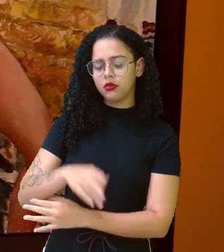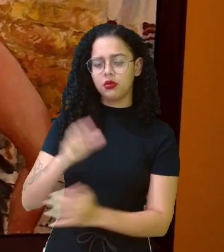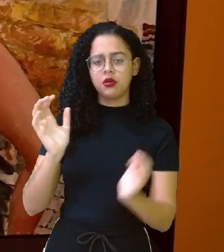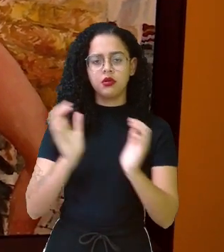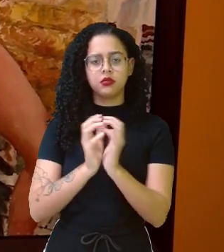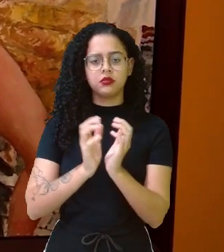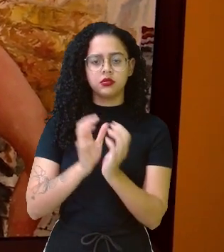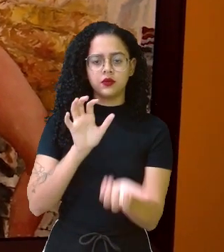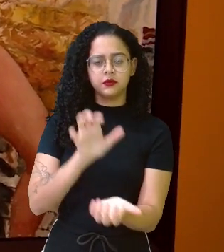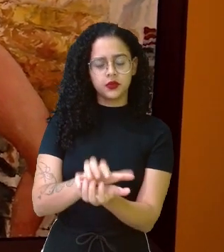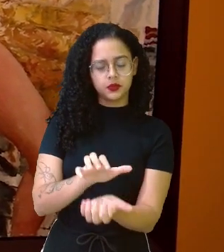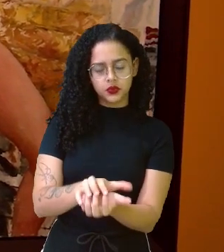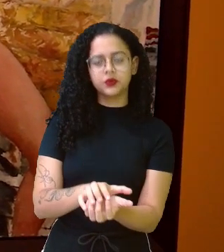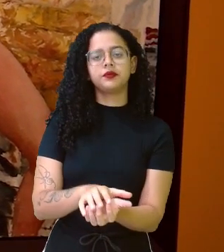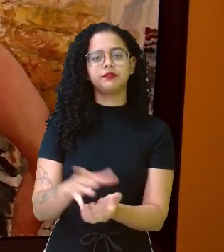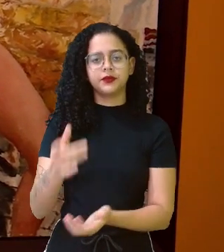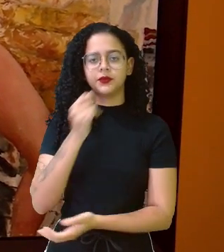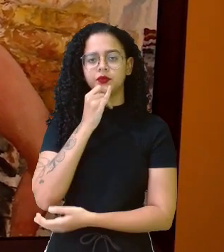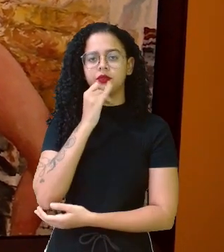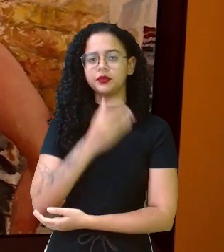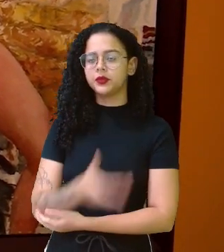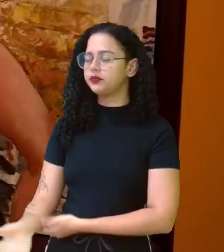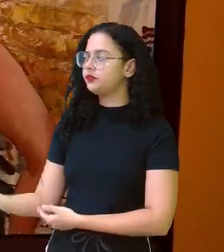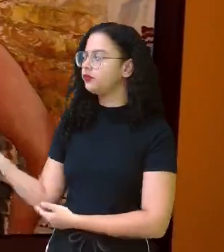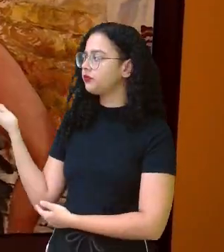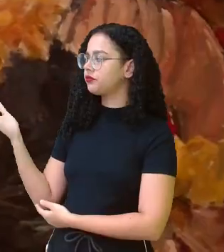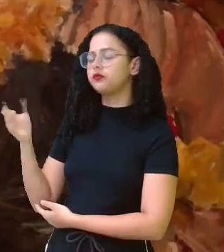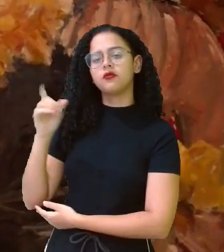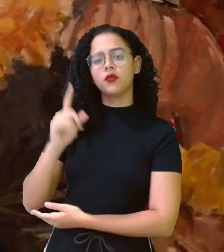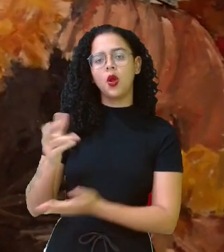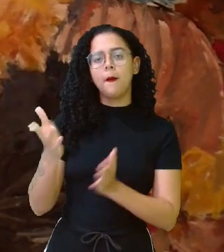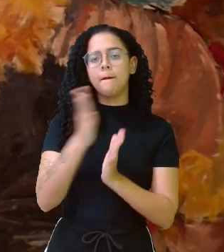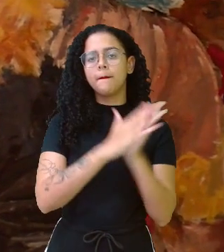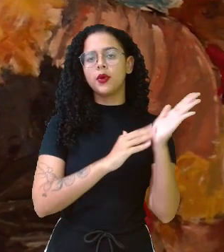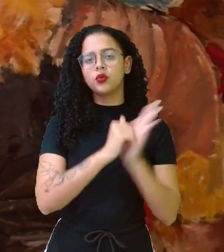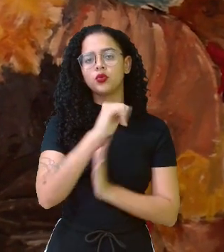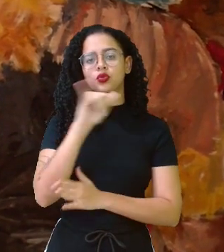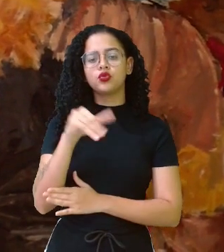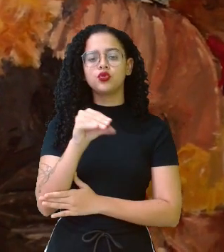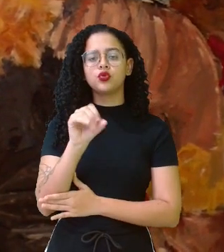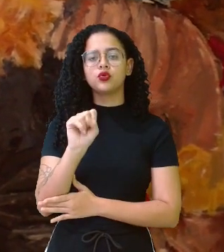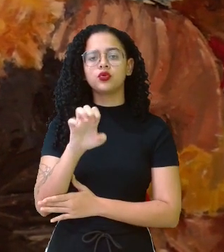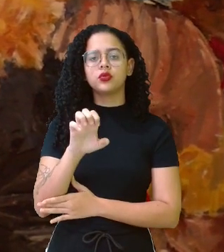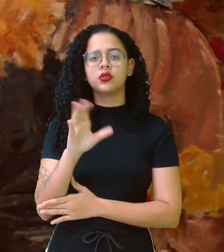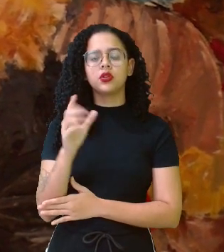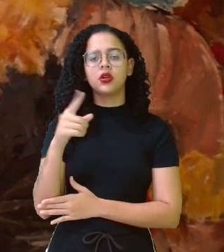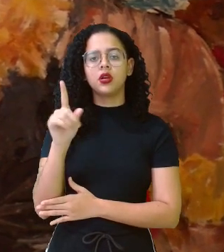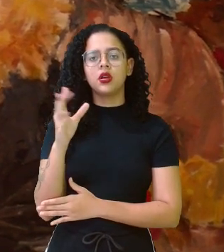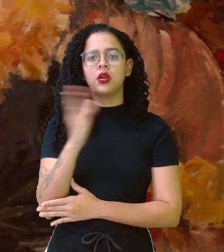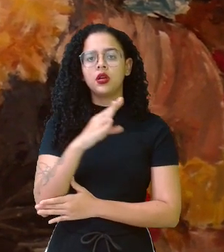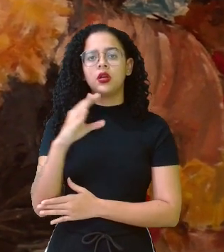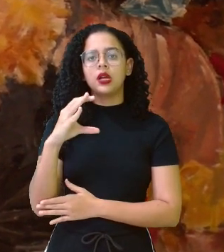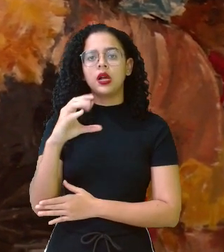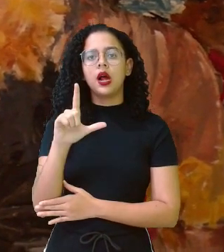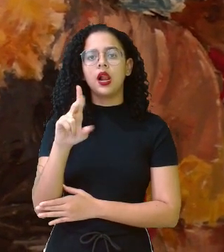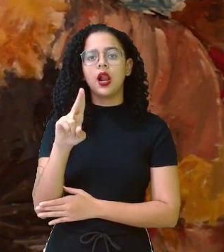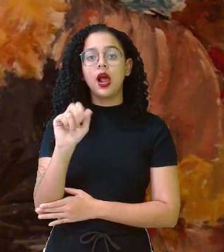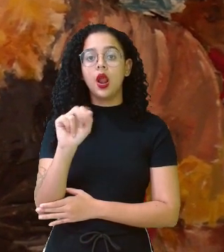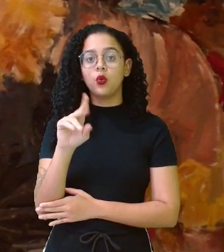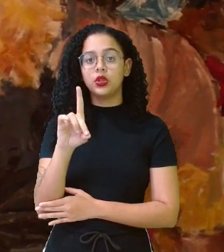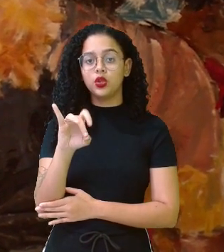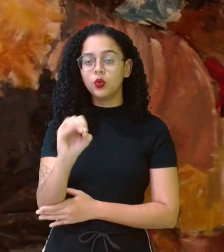né? Por que não dizer? Essa aqui, por exemplo, é uma pintura de José Cláudio, muito característico daquilo que a gente vê nos carnavais do Recife,